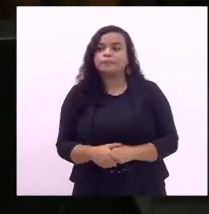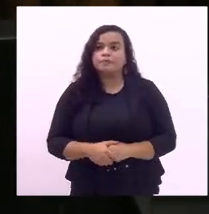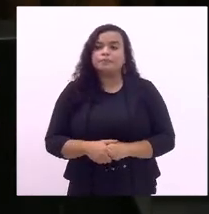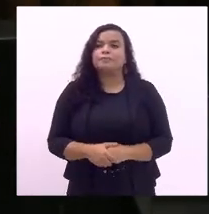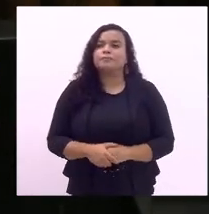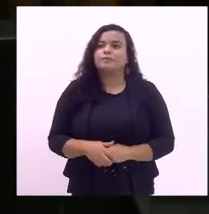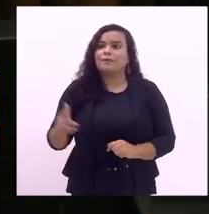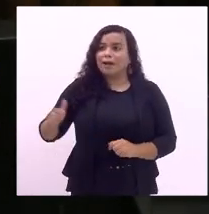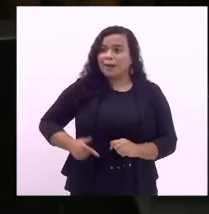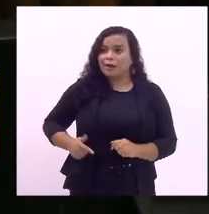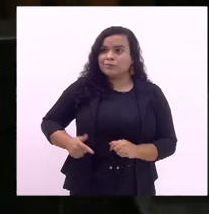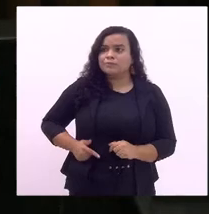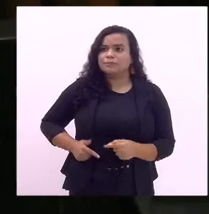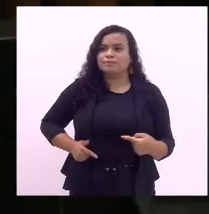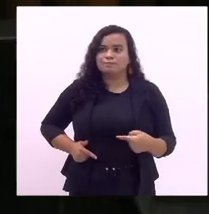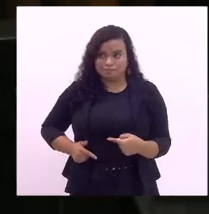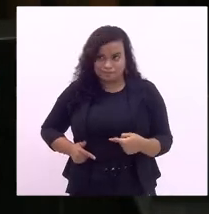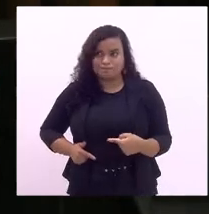armas